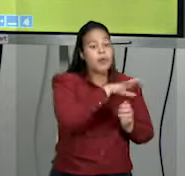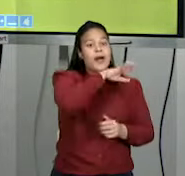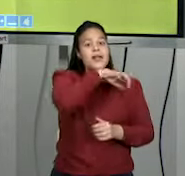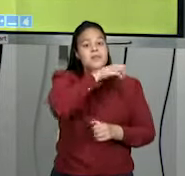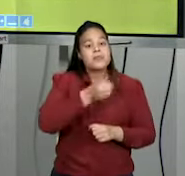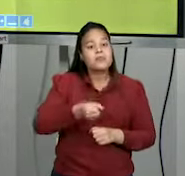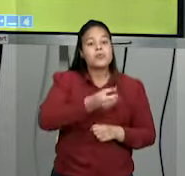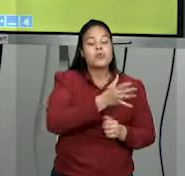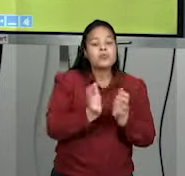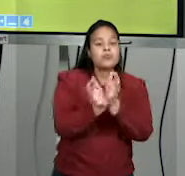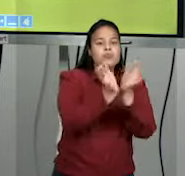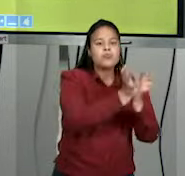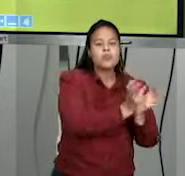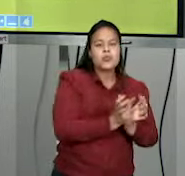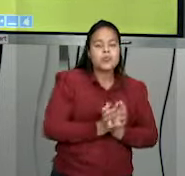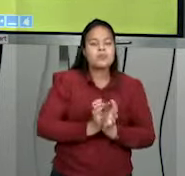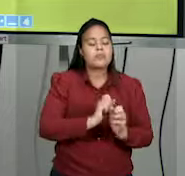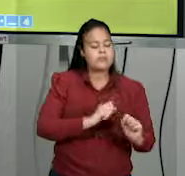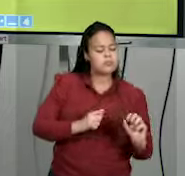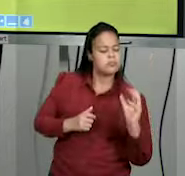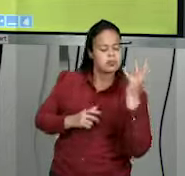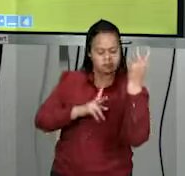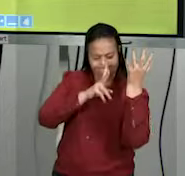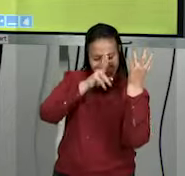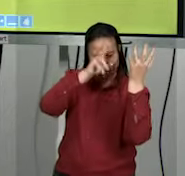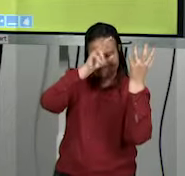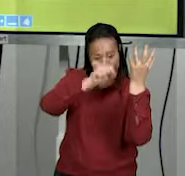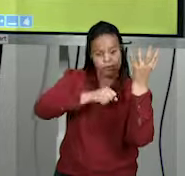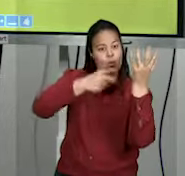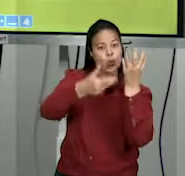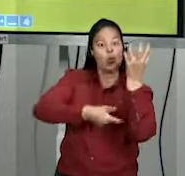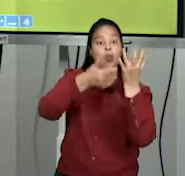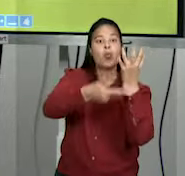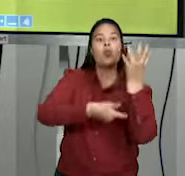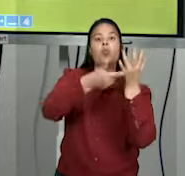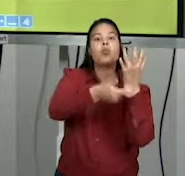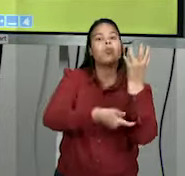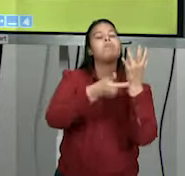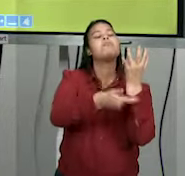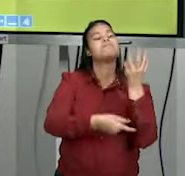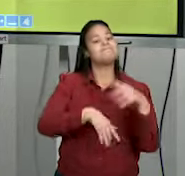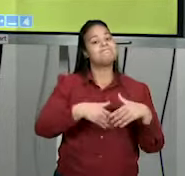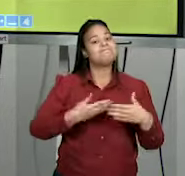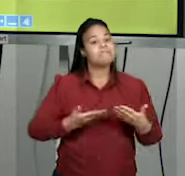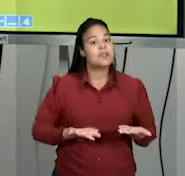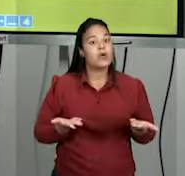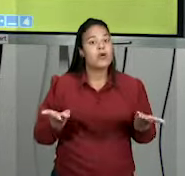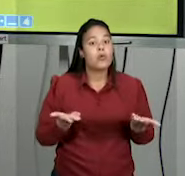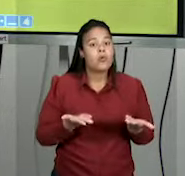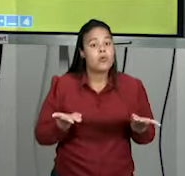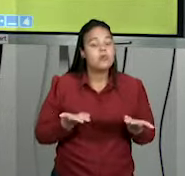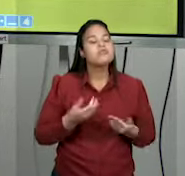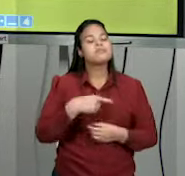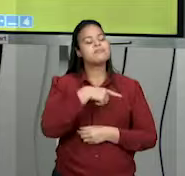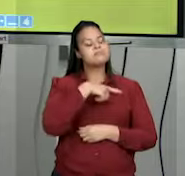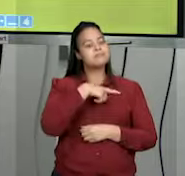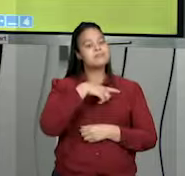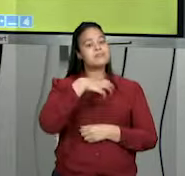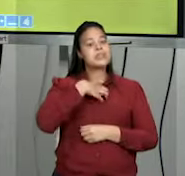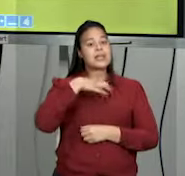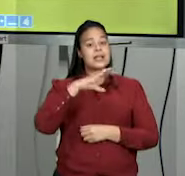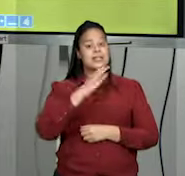que são mais resistentes, que aumentam a produtividade. Então, hoje nós temos ali a ciência